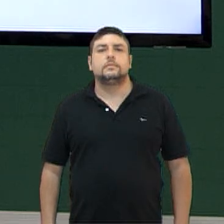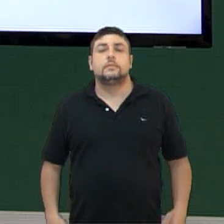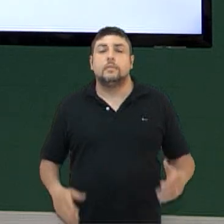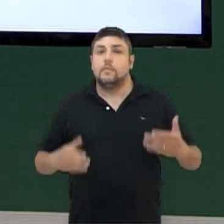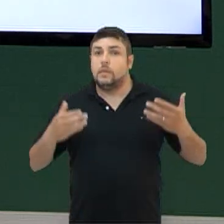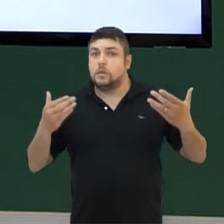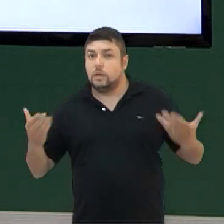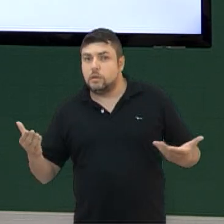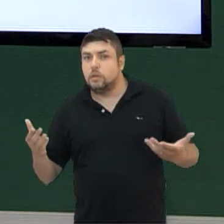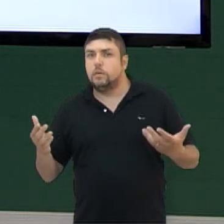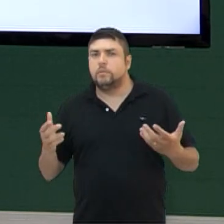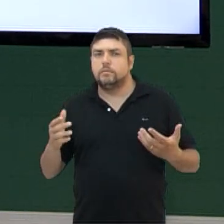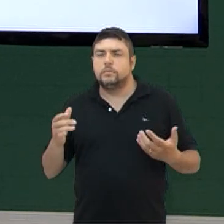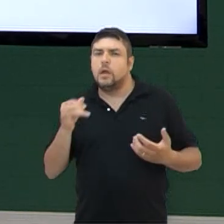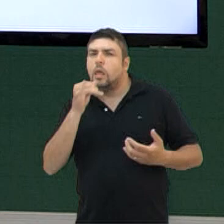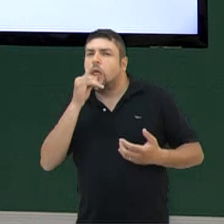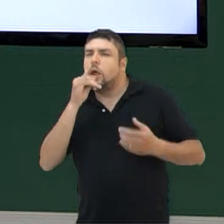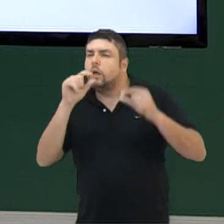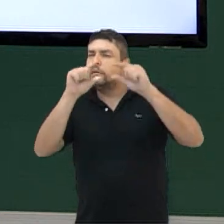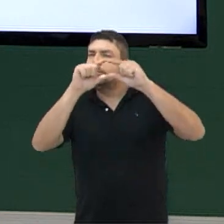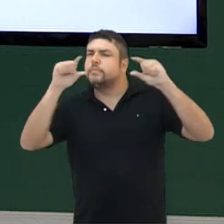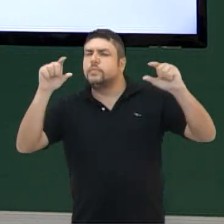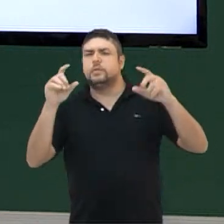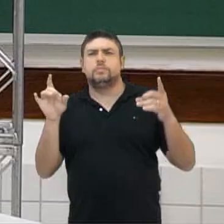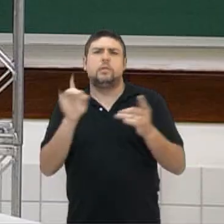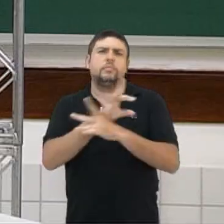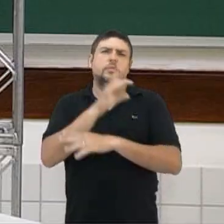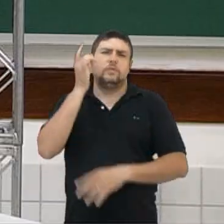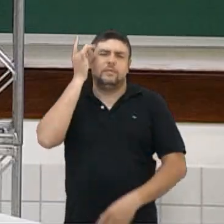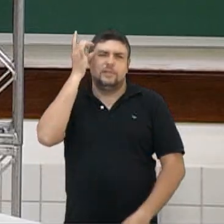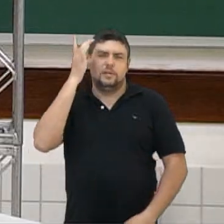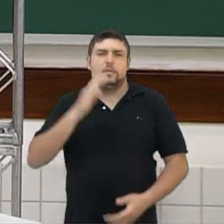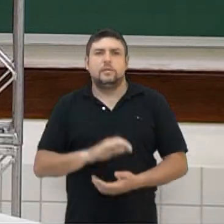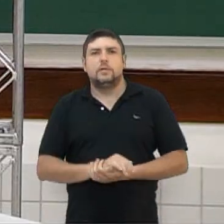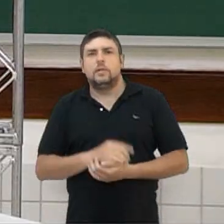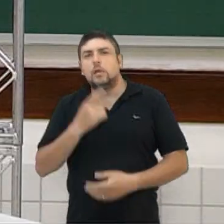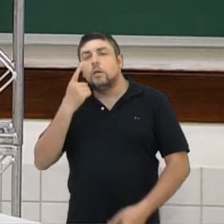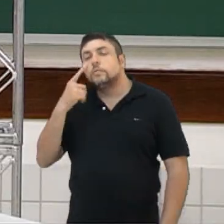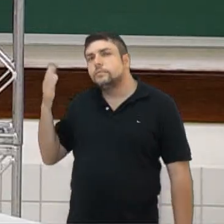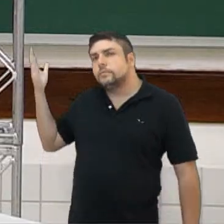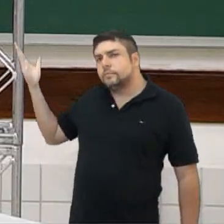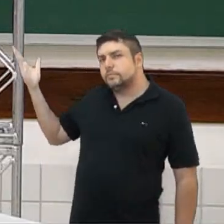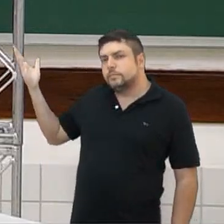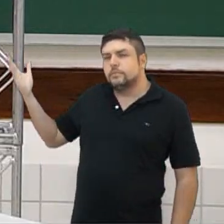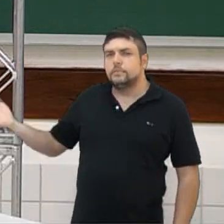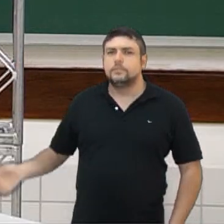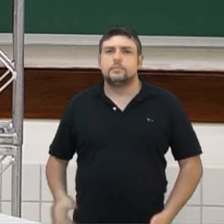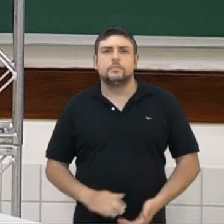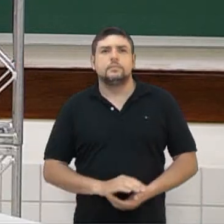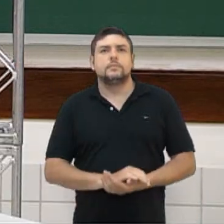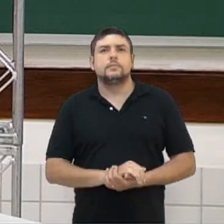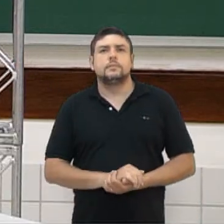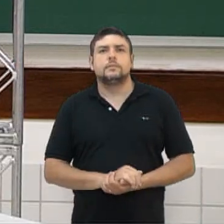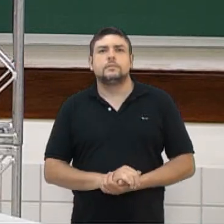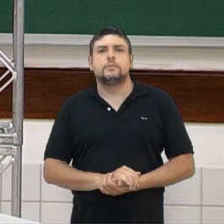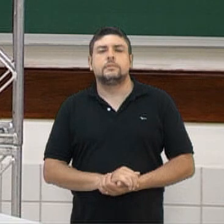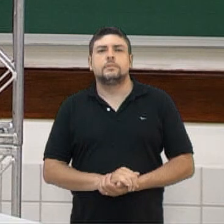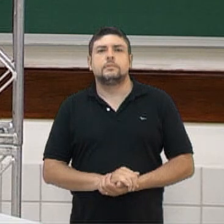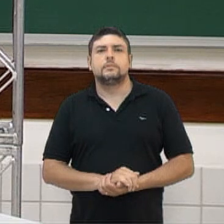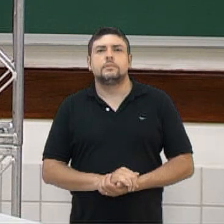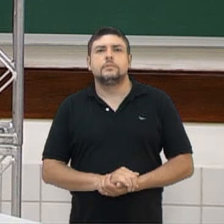Assim, com o exemplo junto, fica super fácil, né? Vamos dar uma olhada aqui. 6 elevado a 0,3.